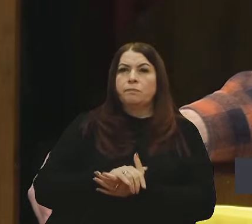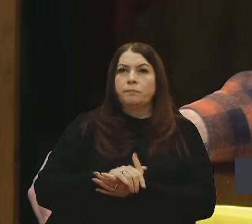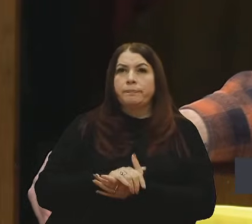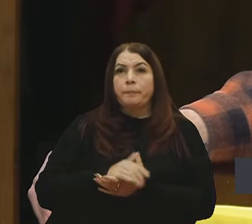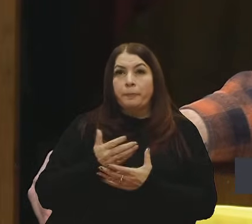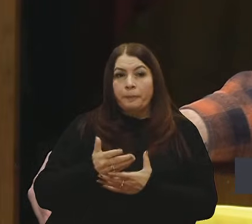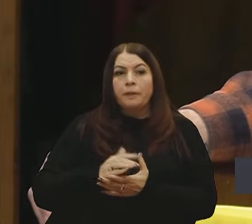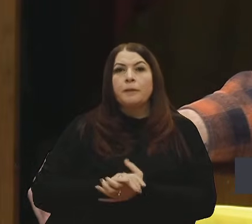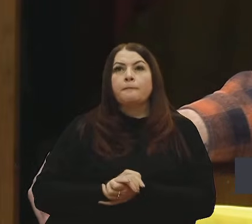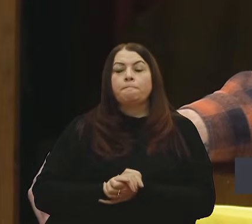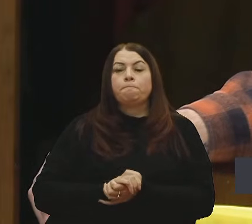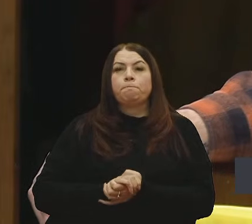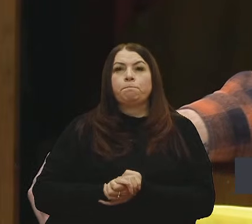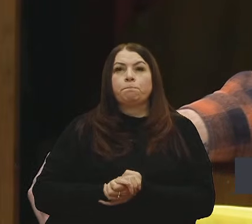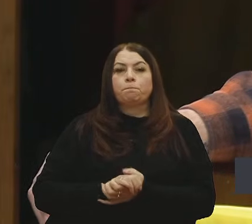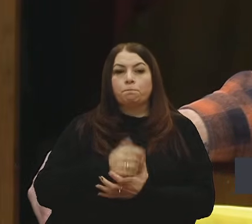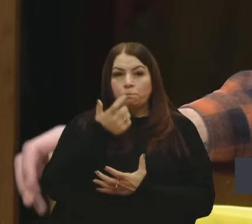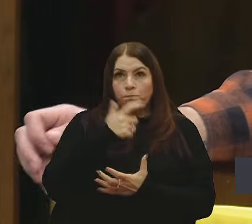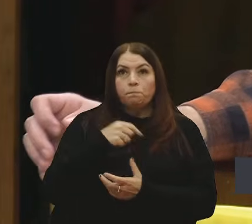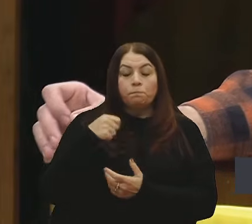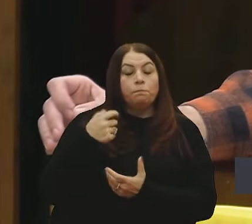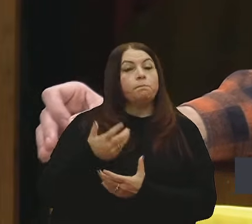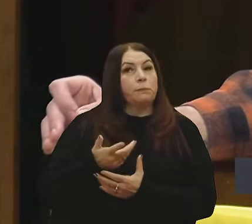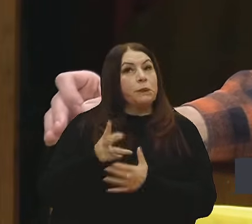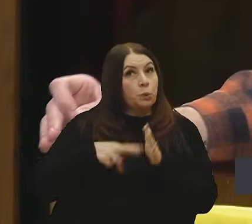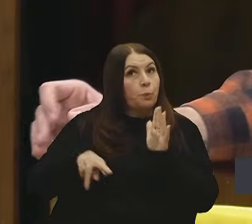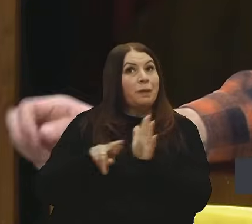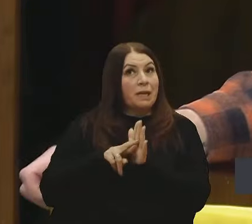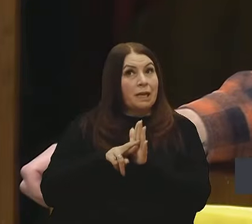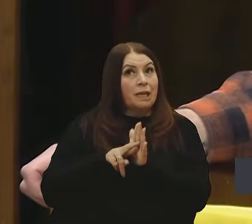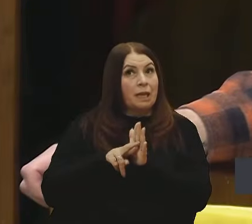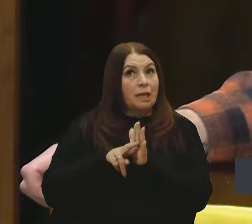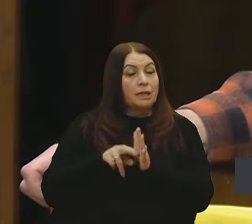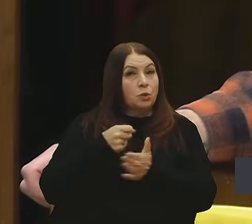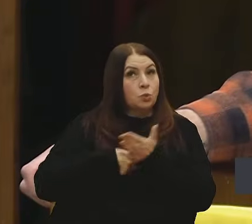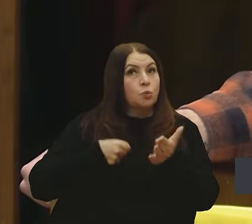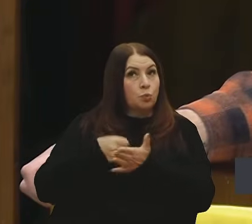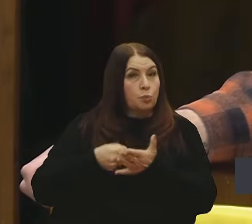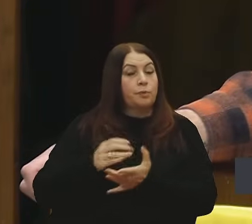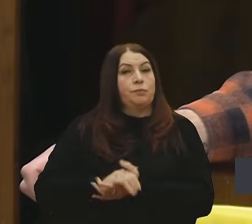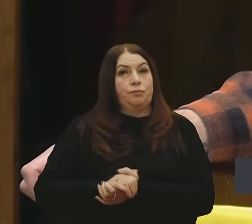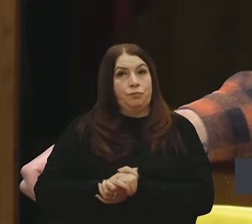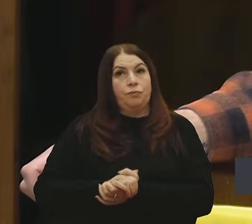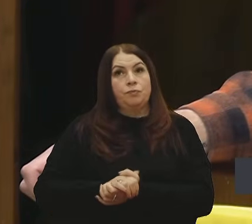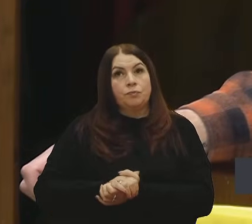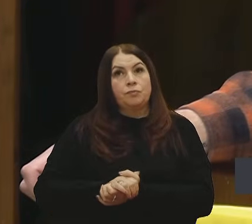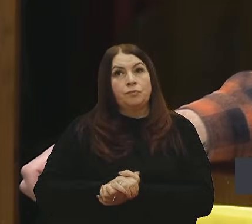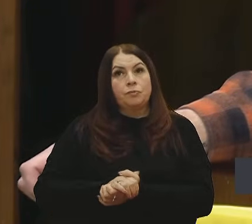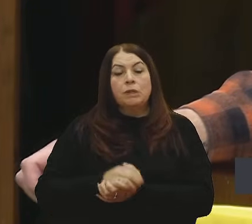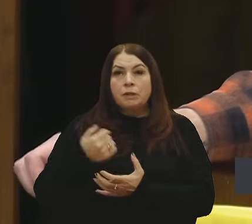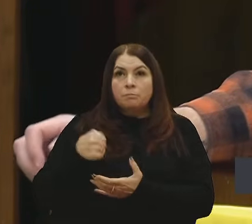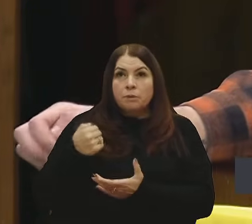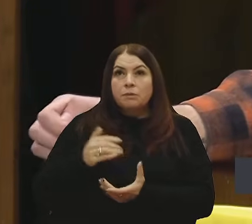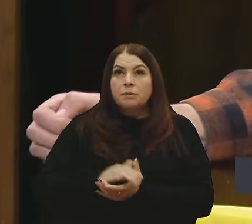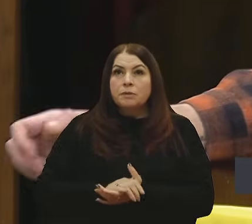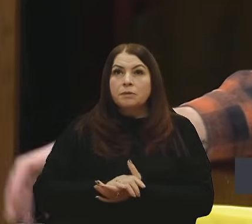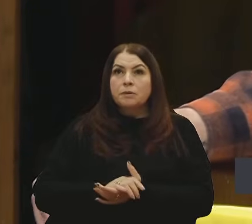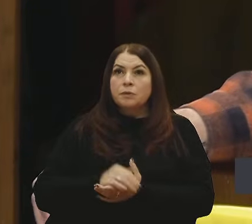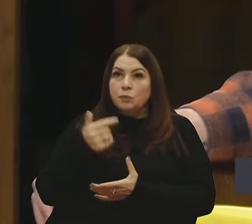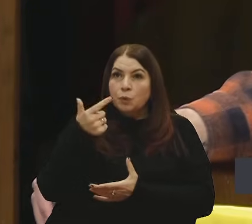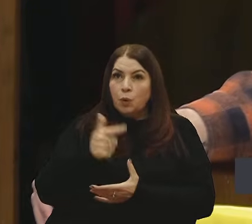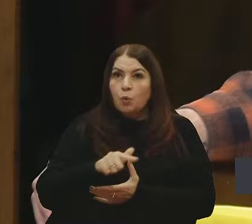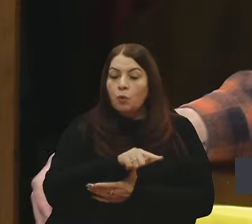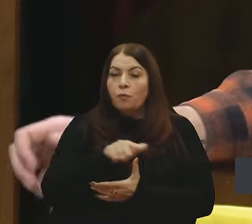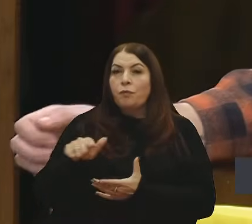E eu acho que a gente precisa recuperar esse espírito de luta, pessoal. A gente precisa,